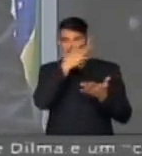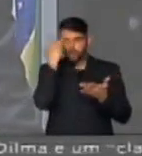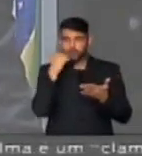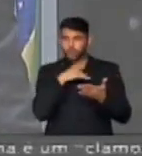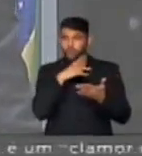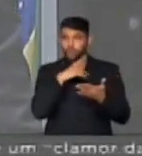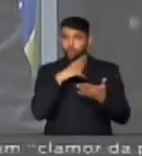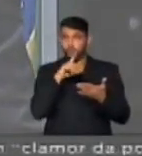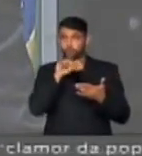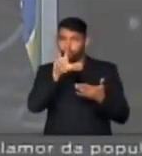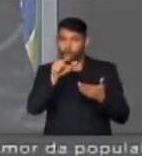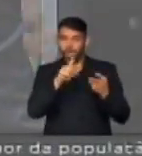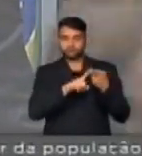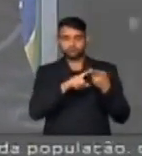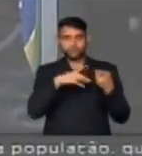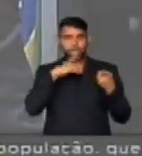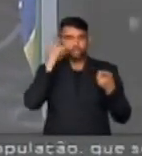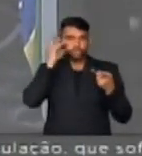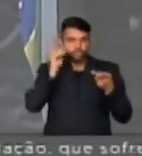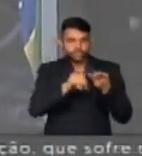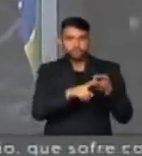dona Dilma e sua quadrilha